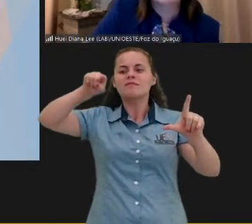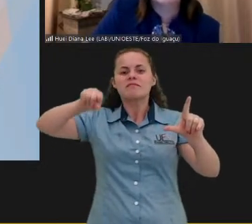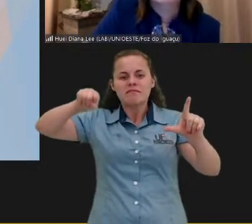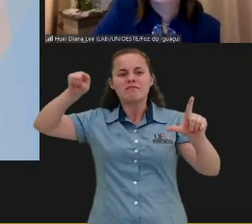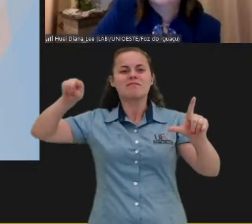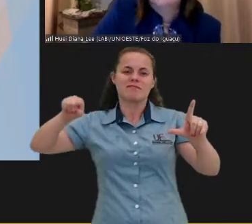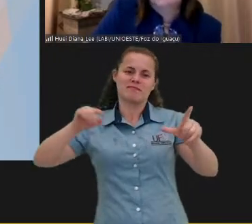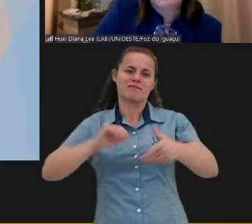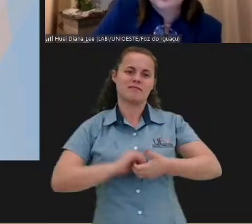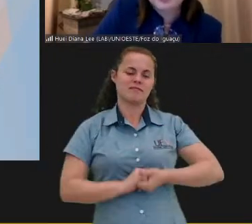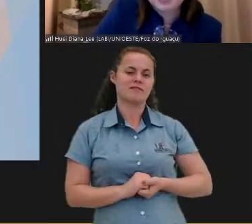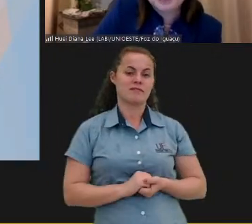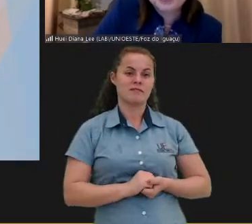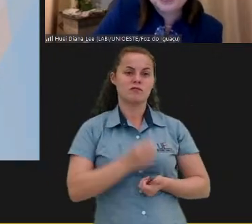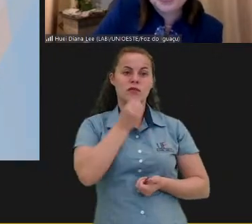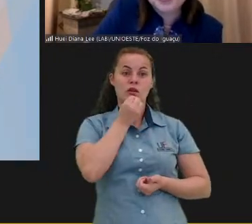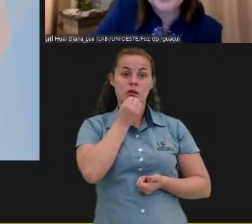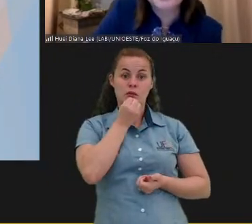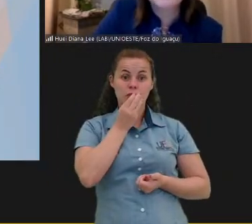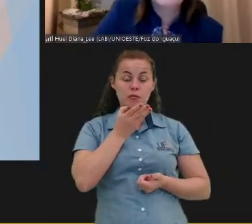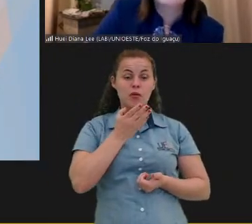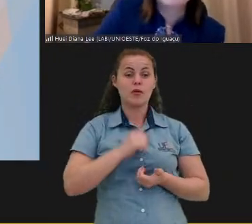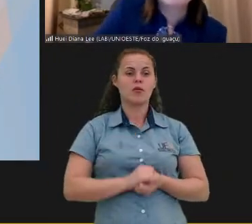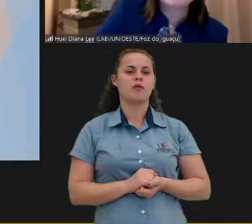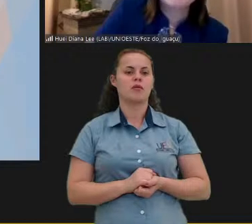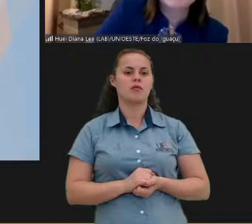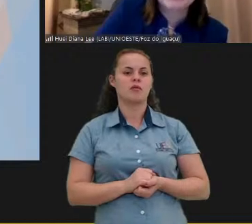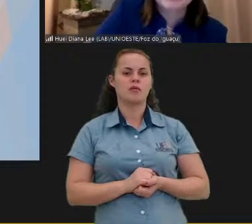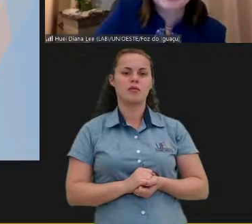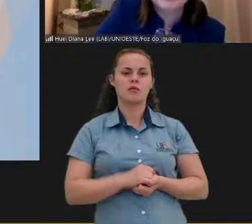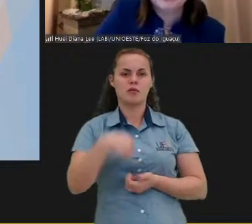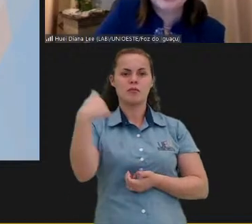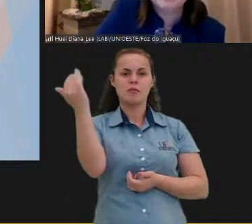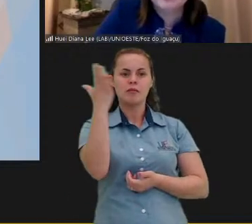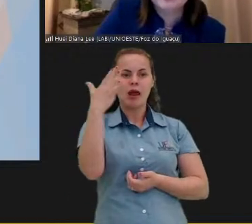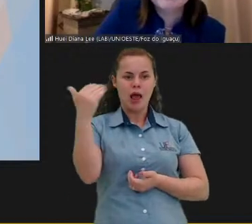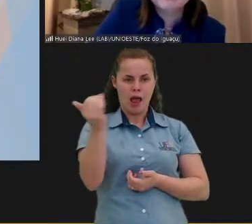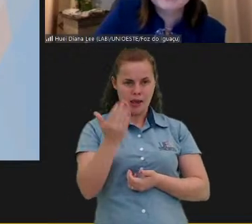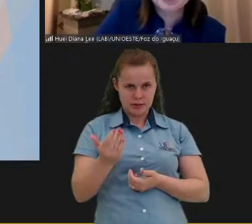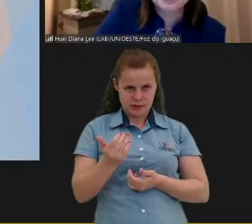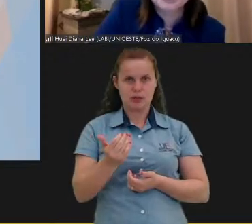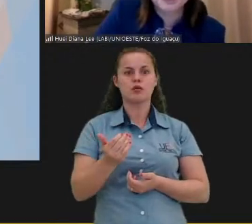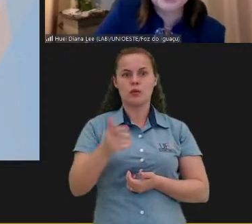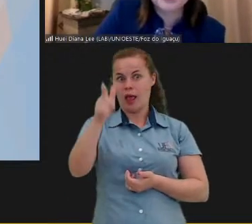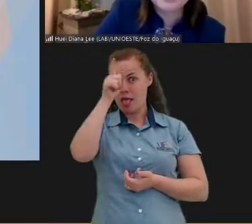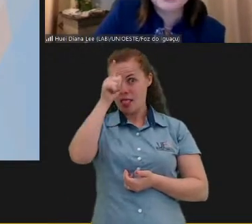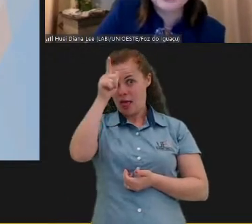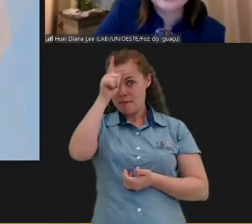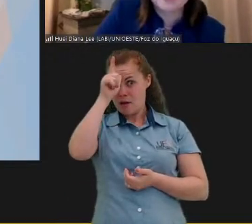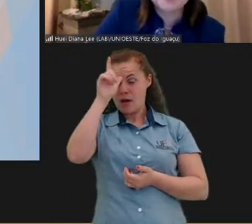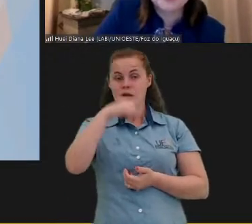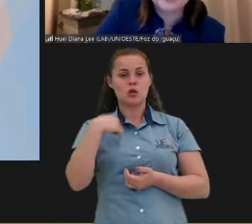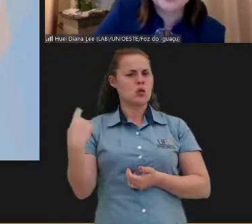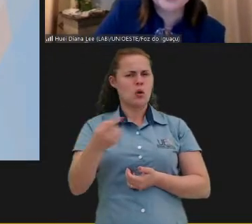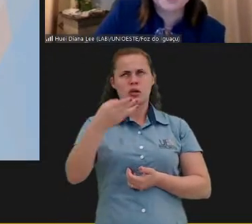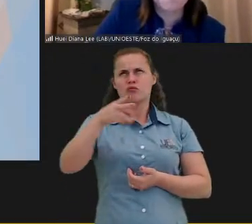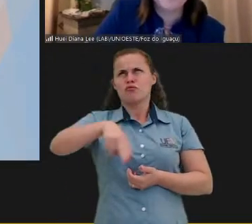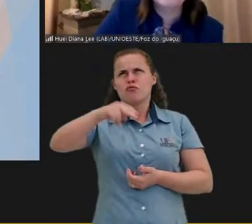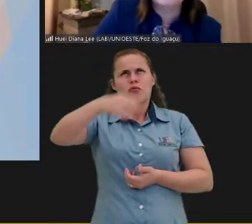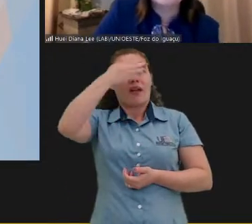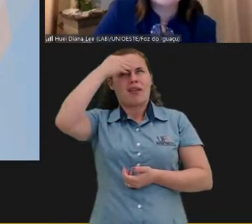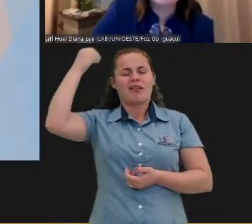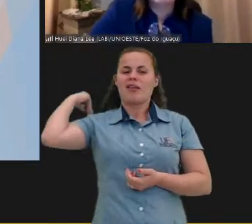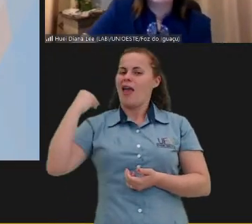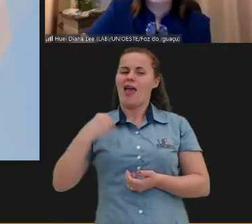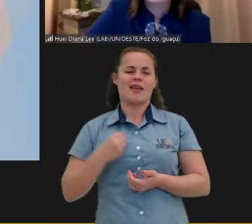né? Bom, o fatídico jogo Brasil e Alemanha, todos nós não esquecemos, né? Não tem